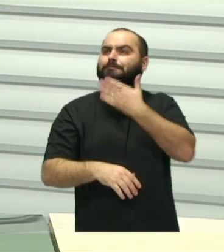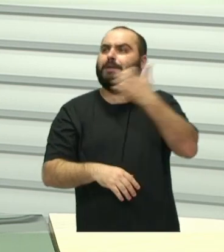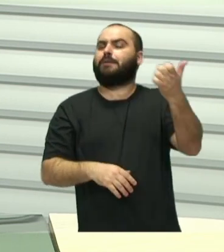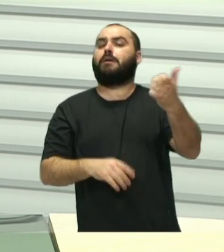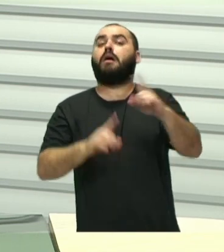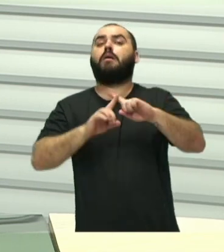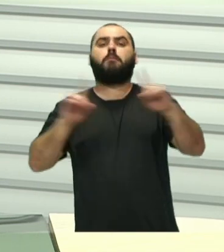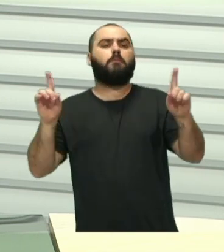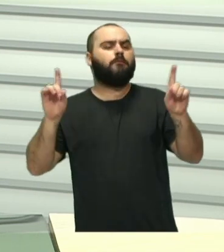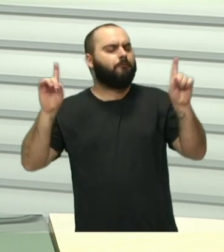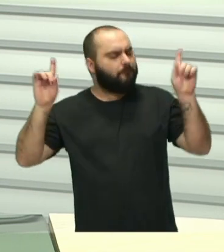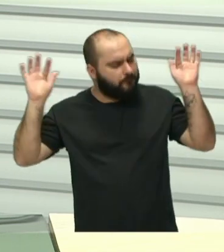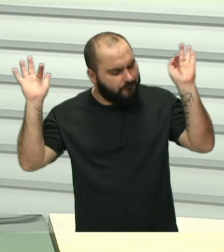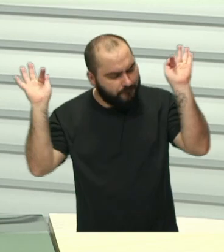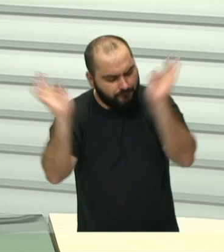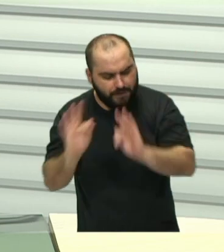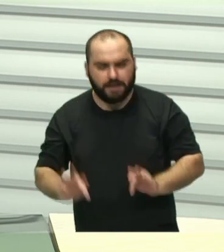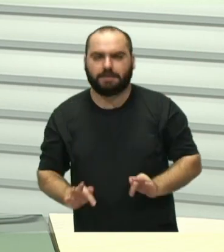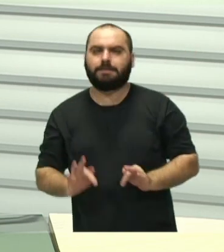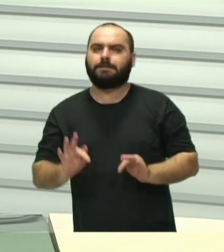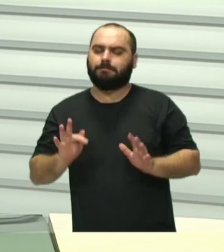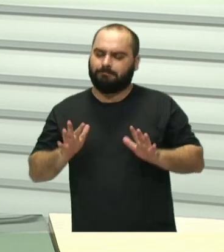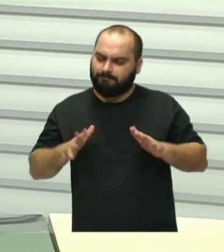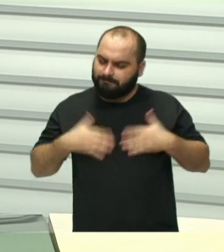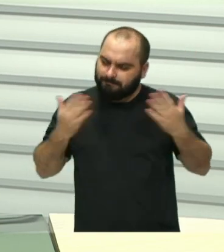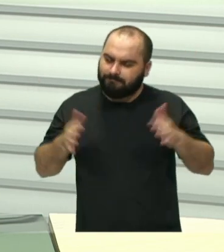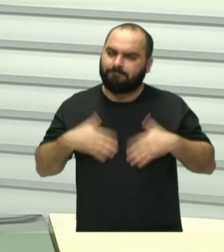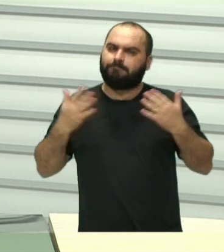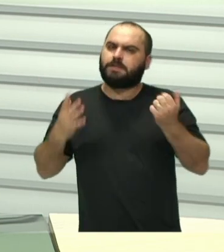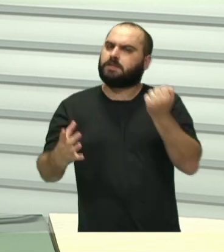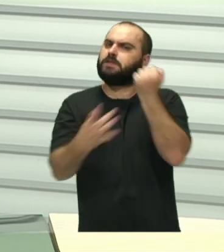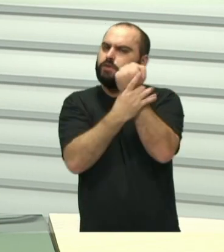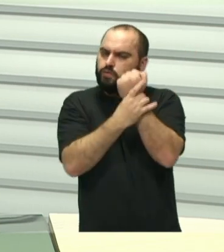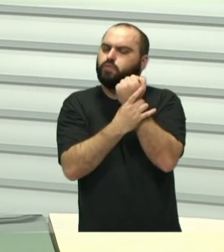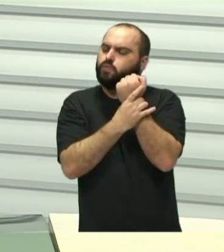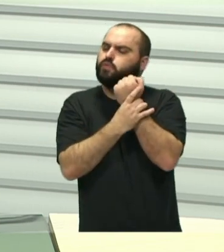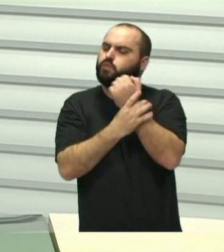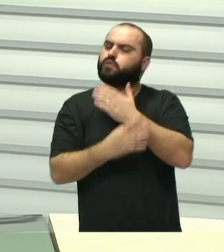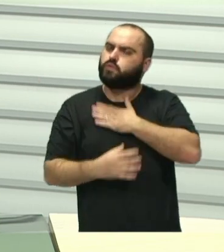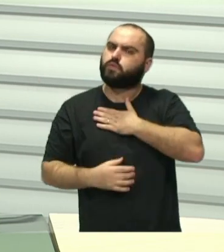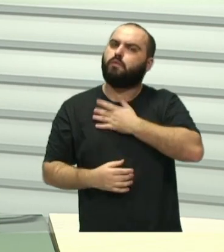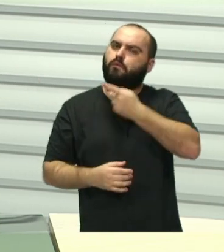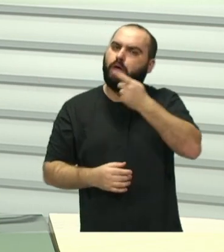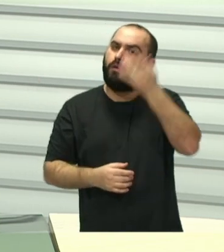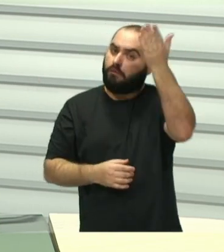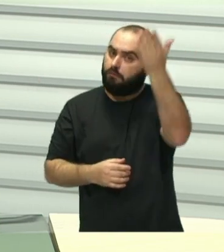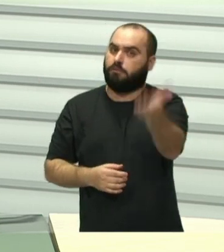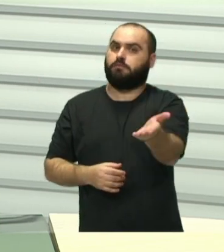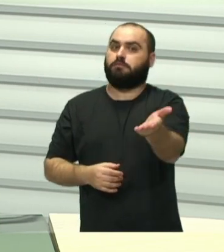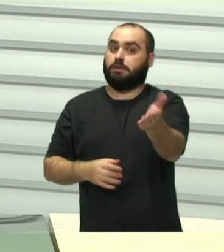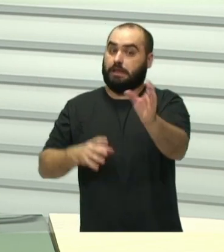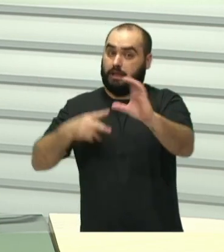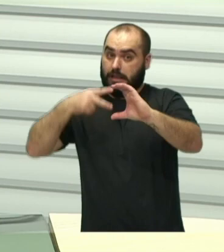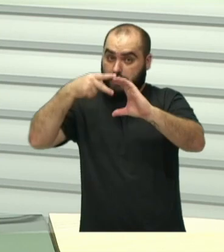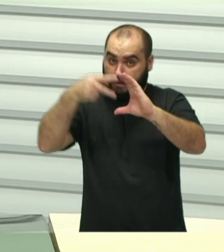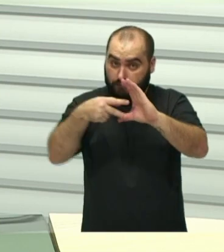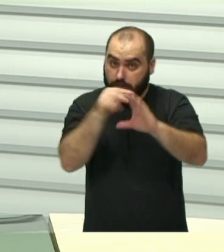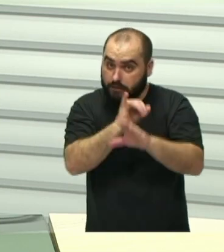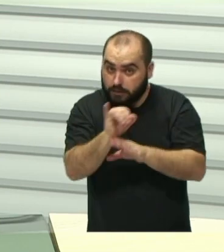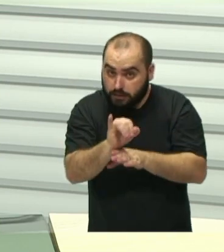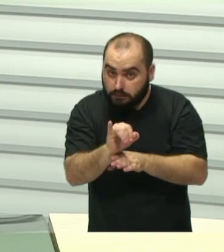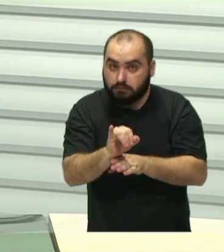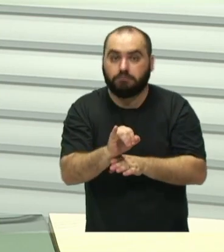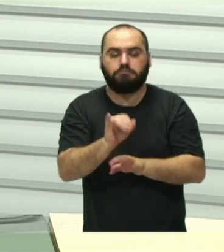muito contente extremamente satisfeito e muito segura do que eu posso falar para você cidadão Itajaí a câmara de vereadores de Itajaí